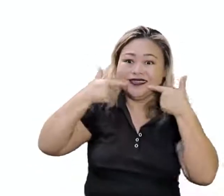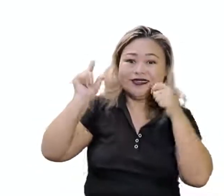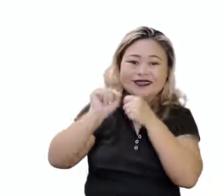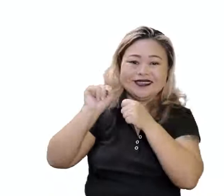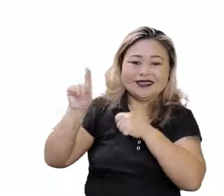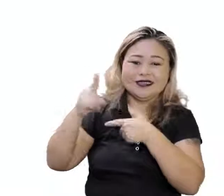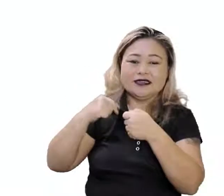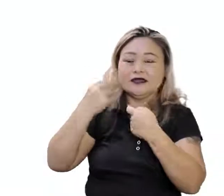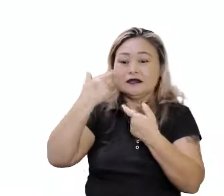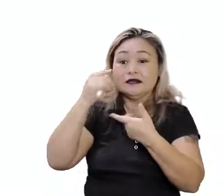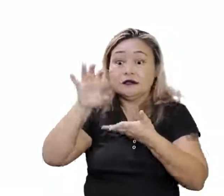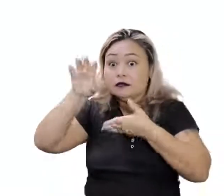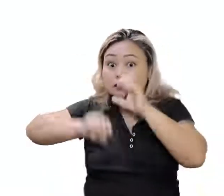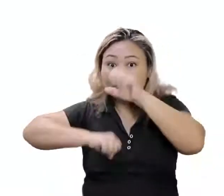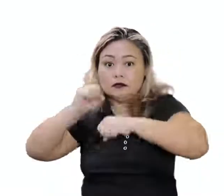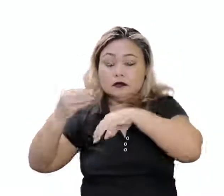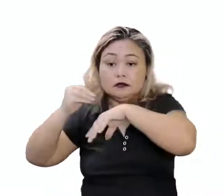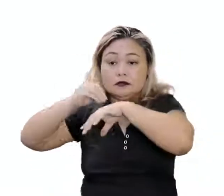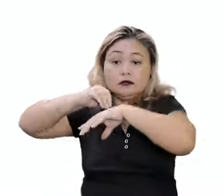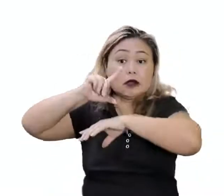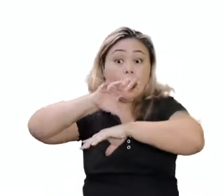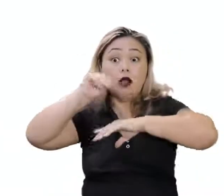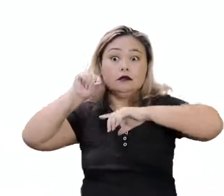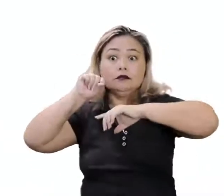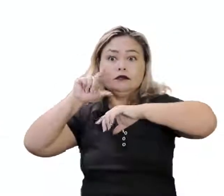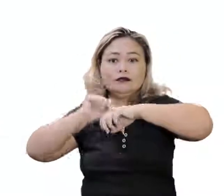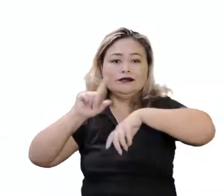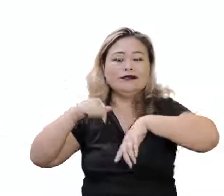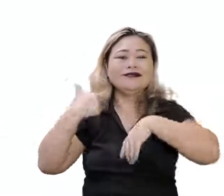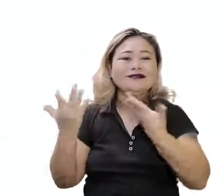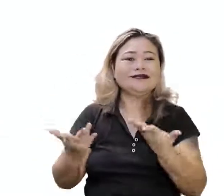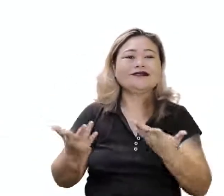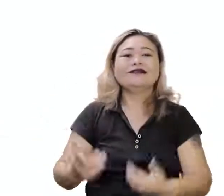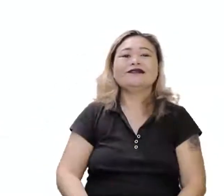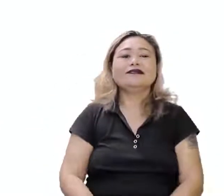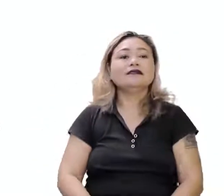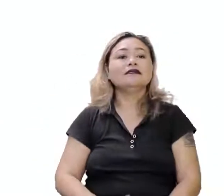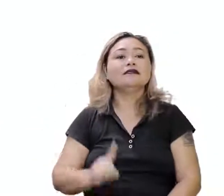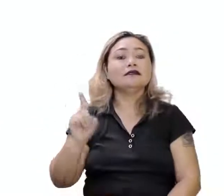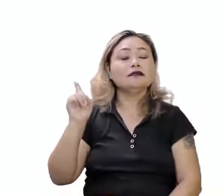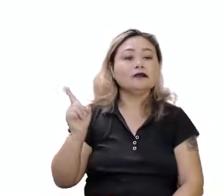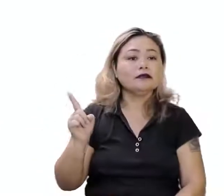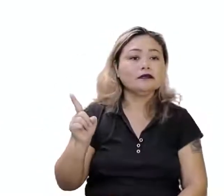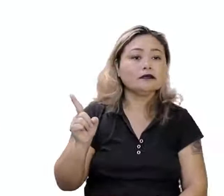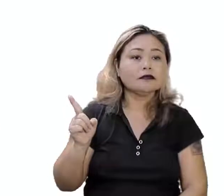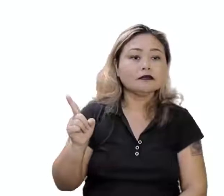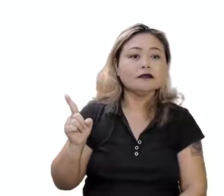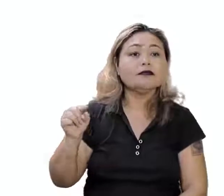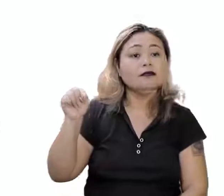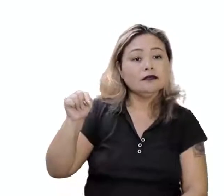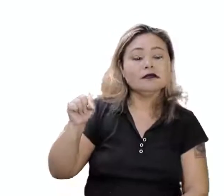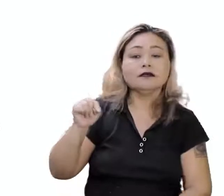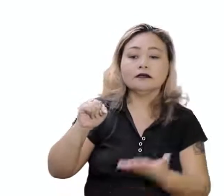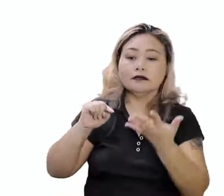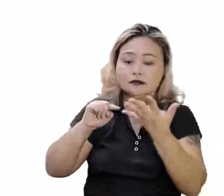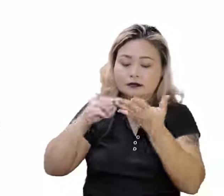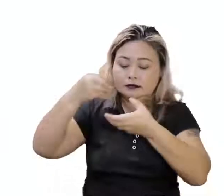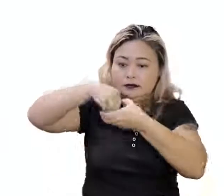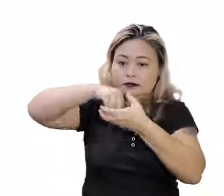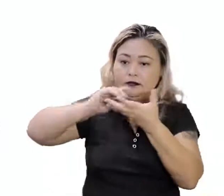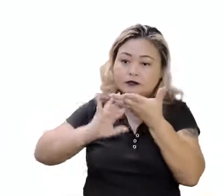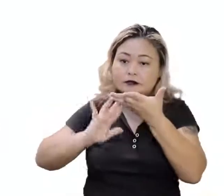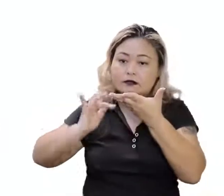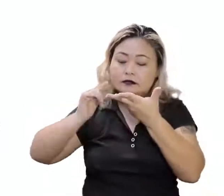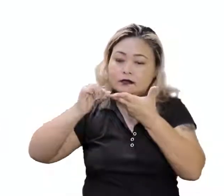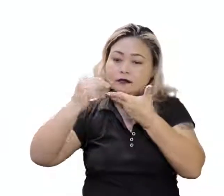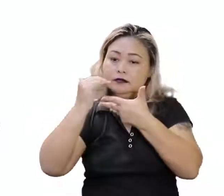ali, nem sabe que vai ser predado pelo sapinho, mas enfim, faz parte. Então, a teia alimentar ela é identificada